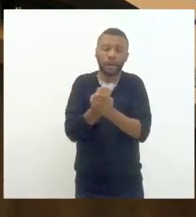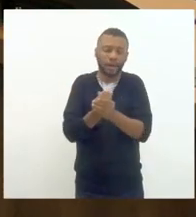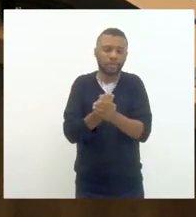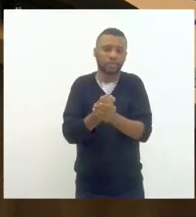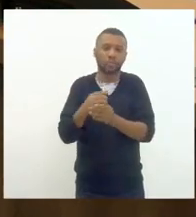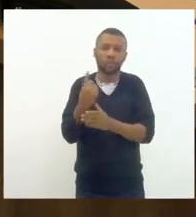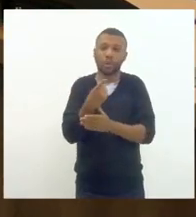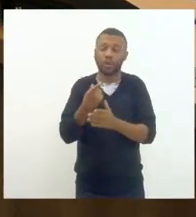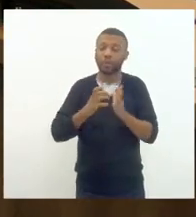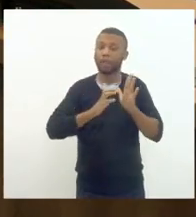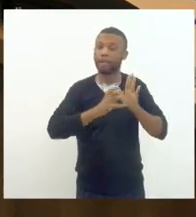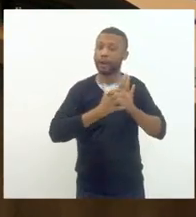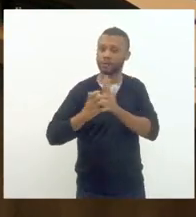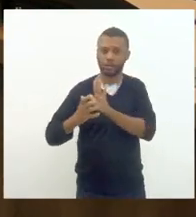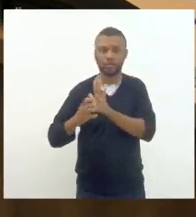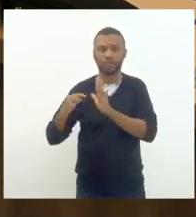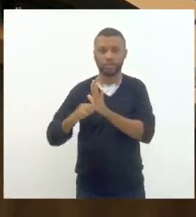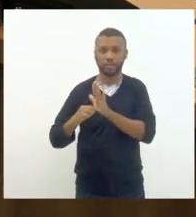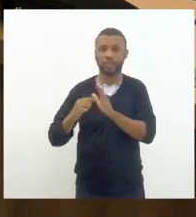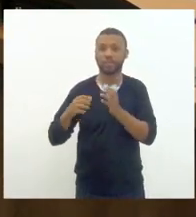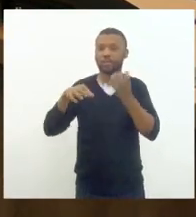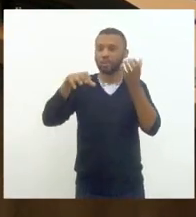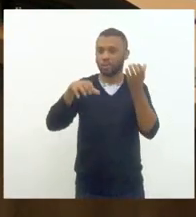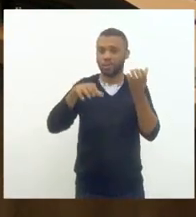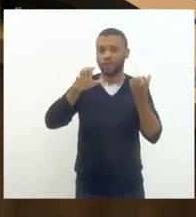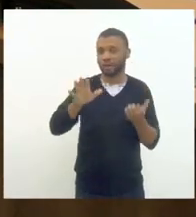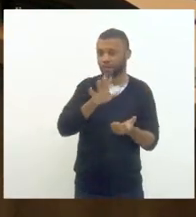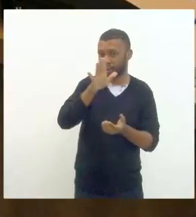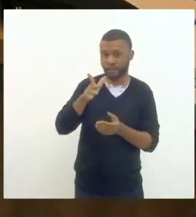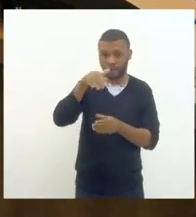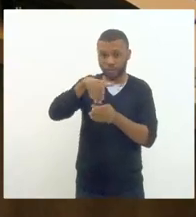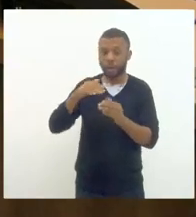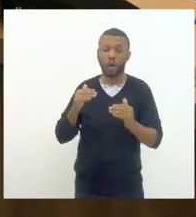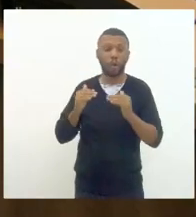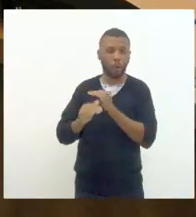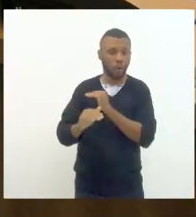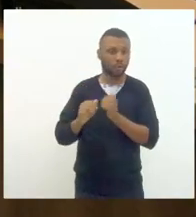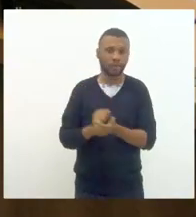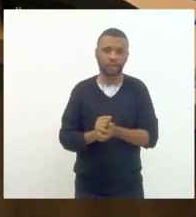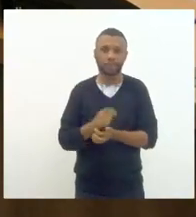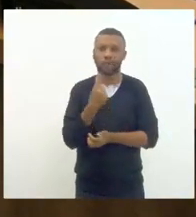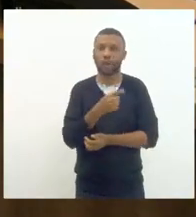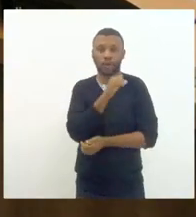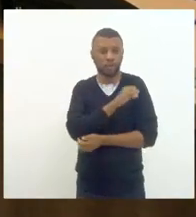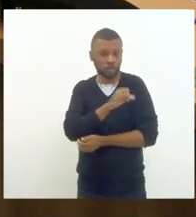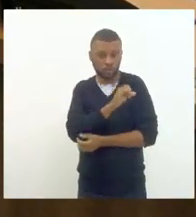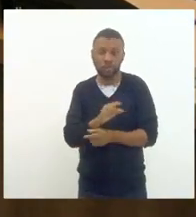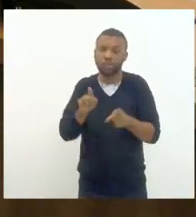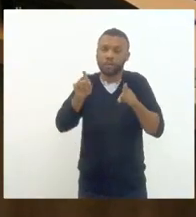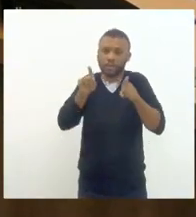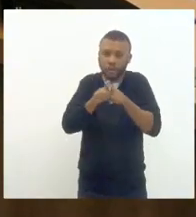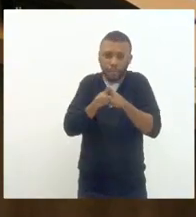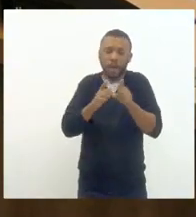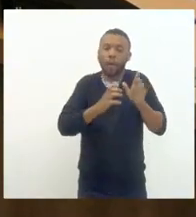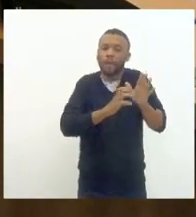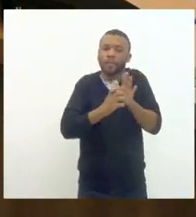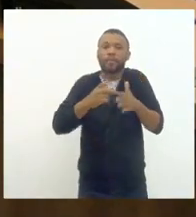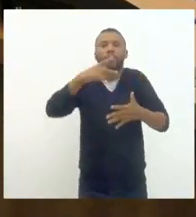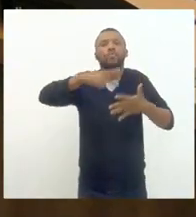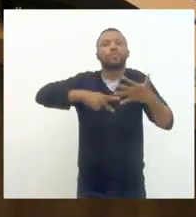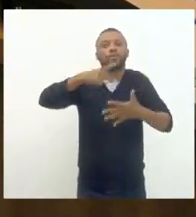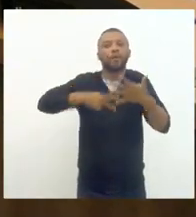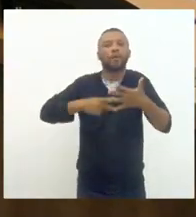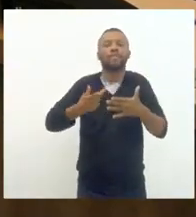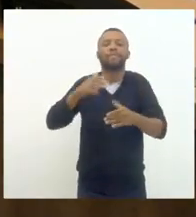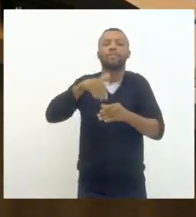nossa bancada no Congresso Nacional votou contra, nós aqui no Rio de Janeiro, a bancada do PSOL